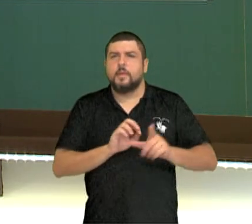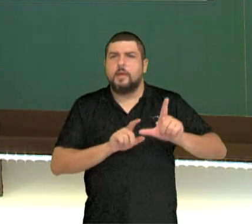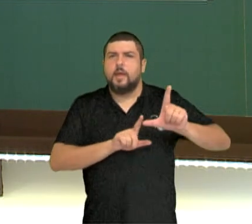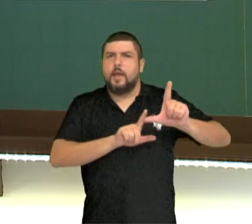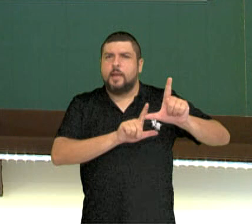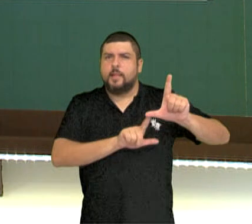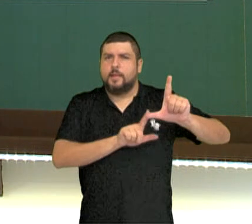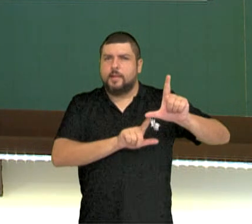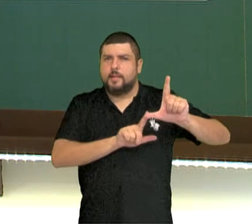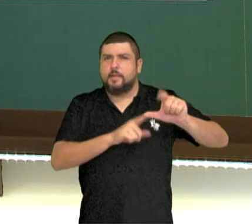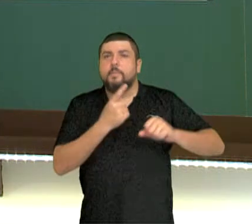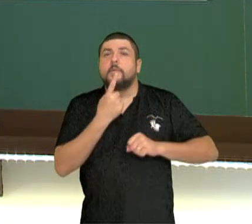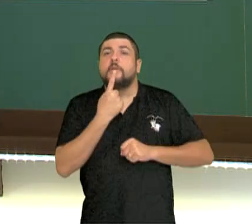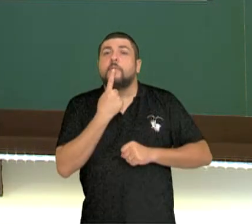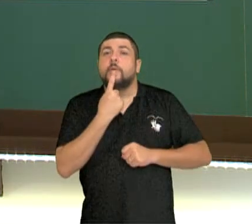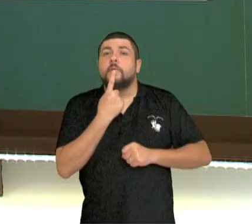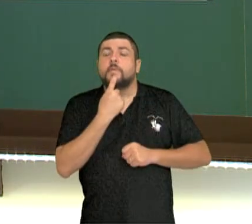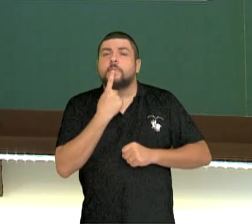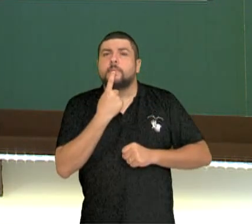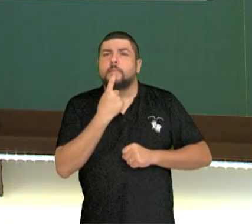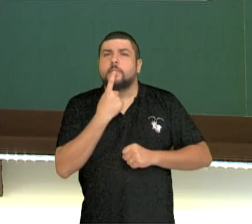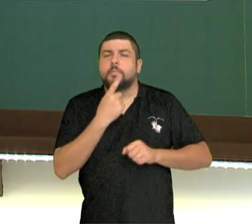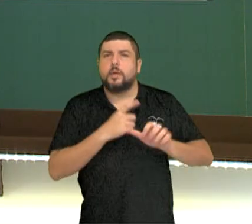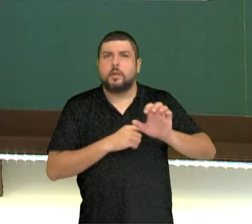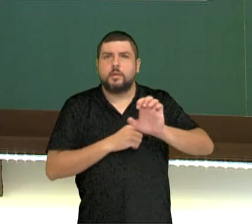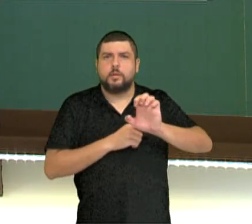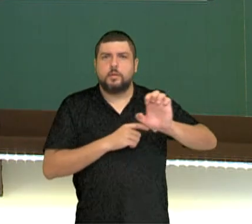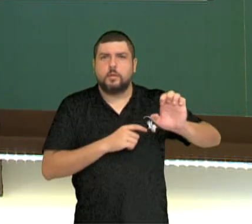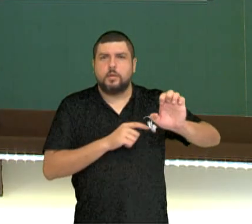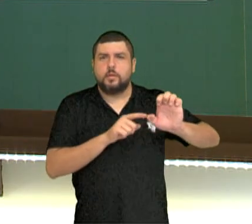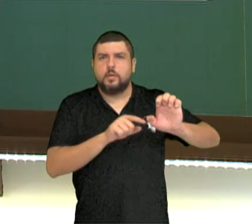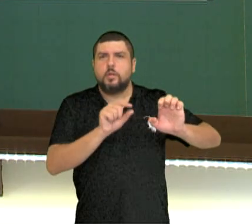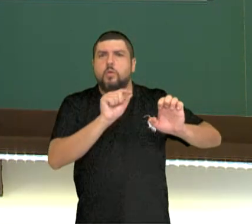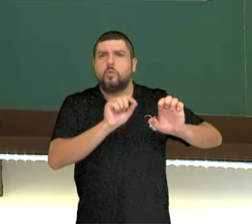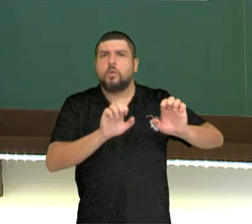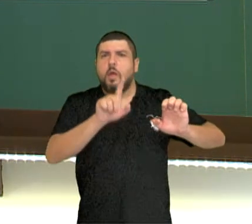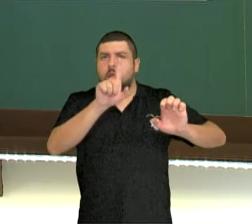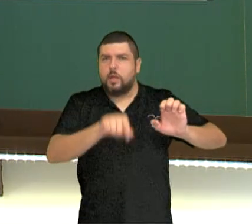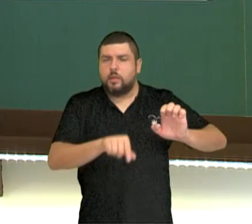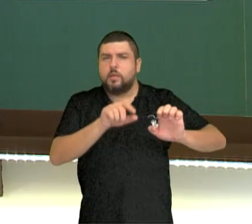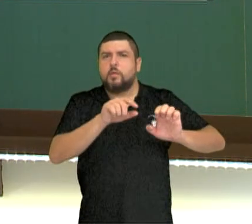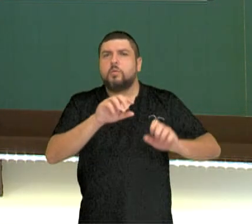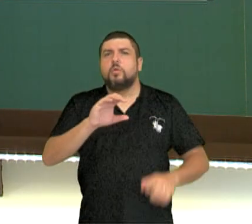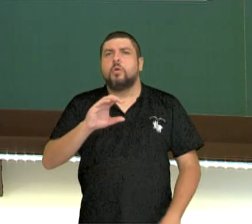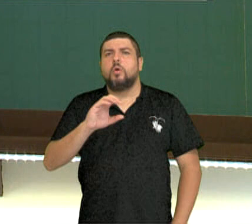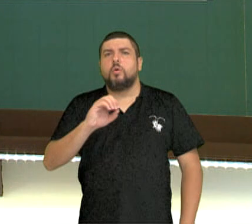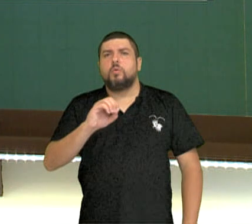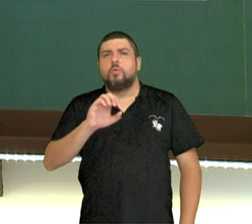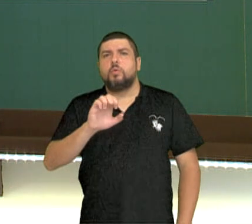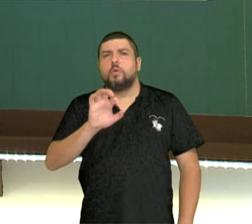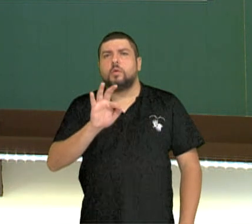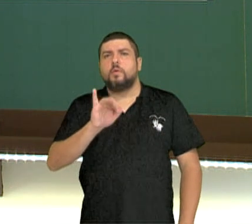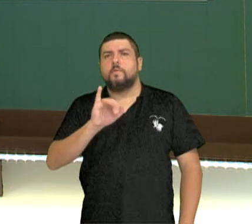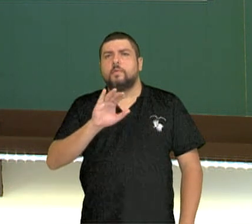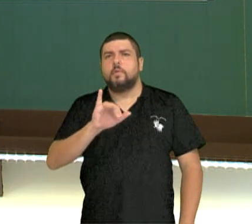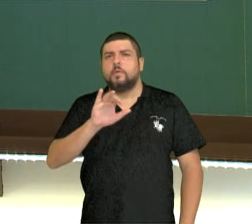caracteres aqui que estão em vermelho, estão representando para nós, então, o coeficiente. Então, as letras